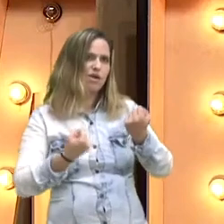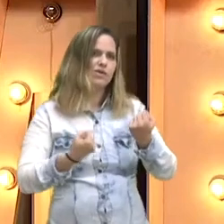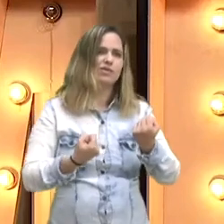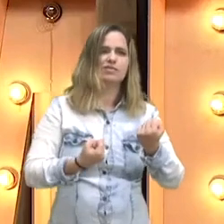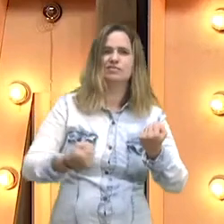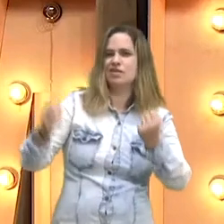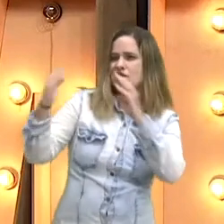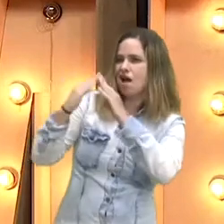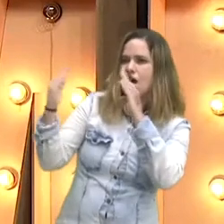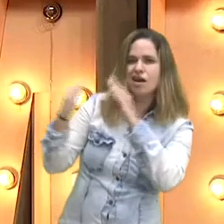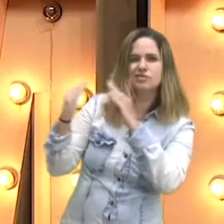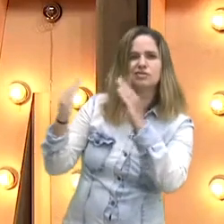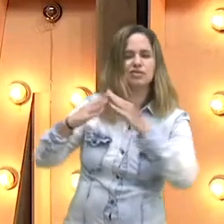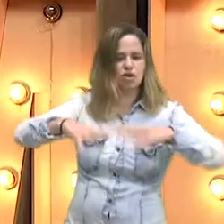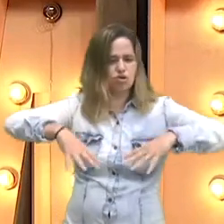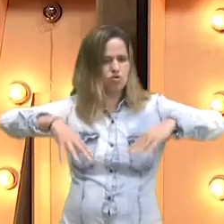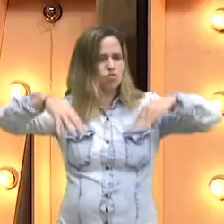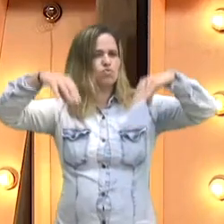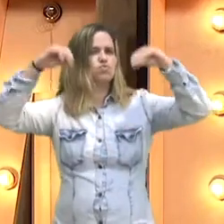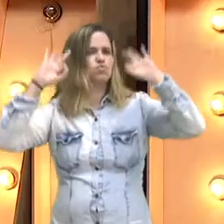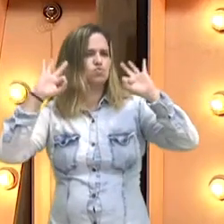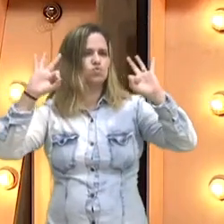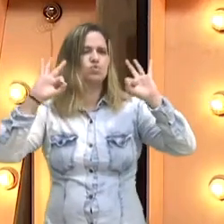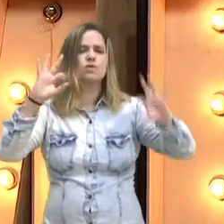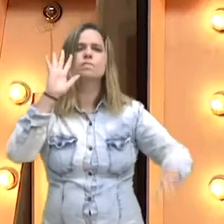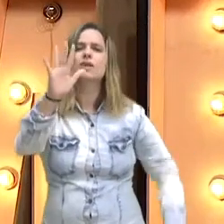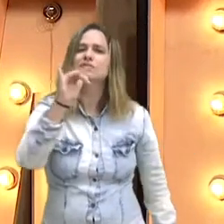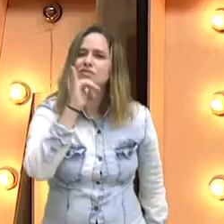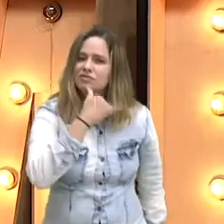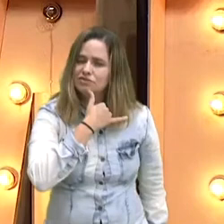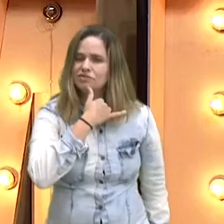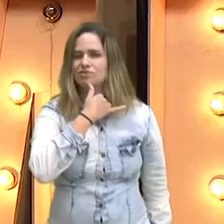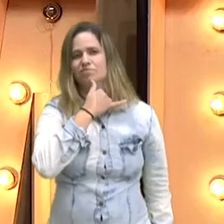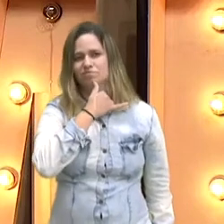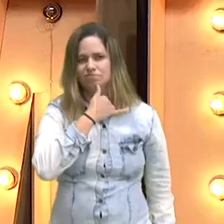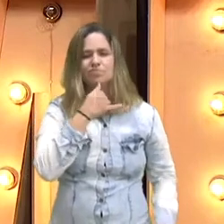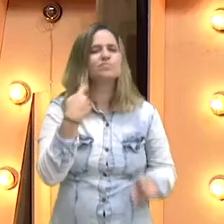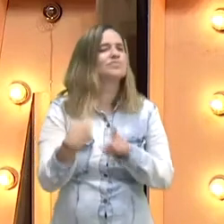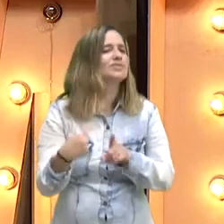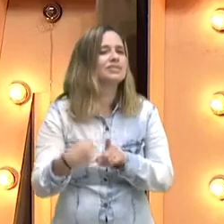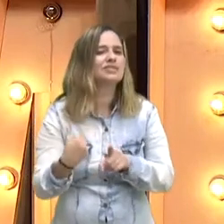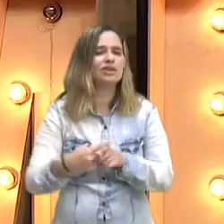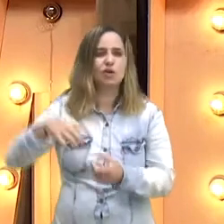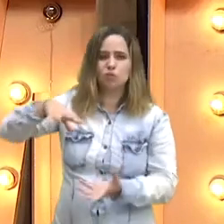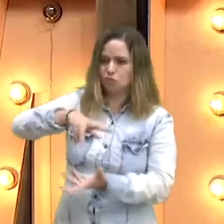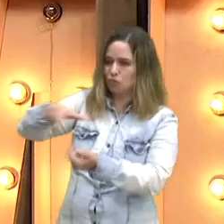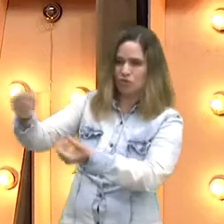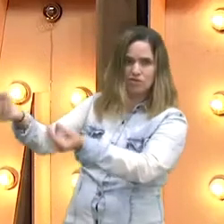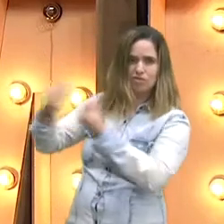mas frustrado. Por quê? Porque tudo que o mundo poderia lhe dar não lhe dava a sensação